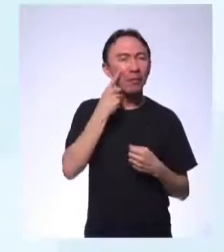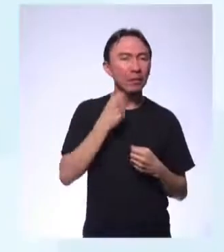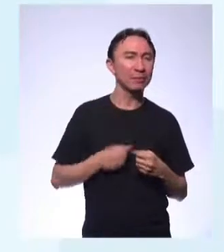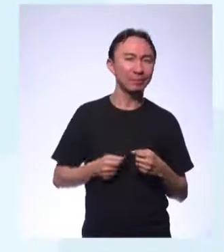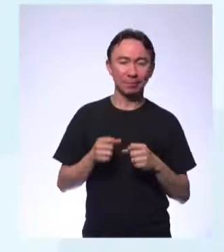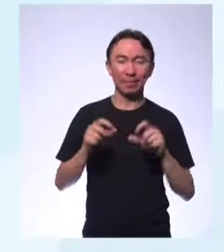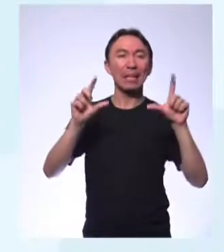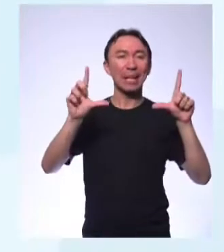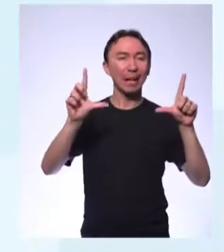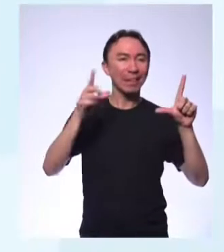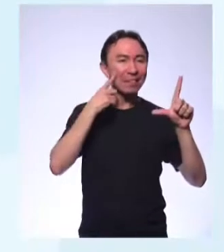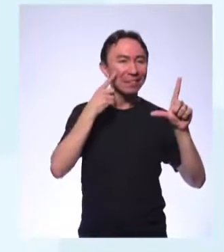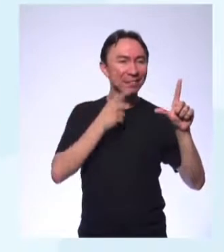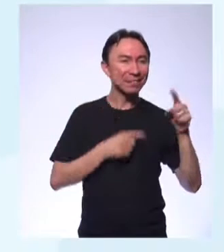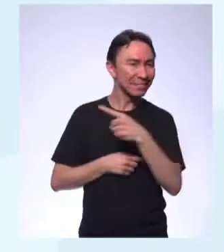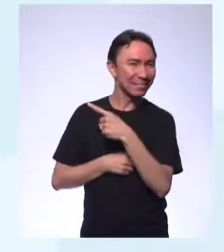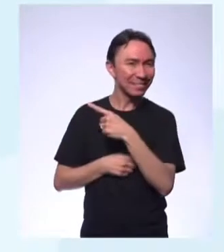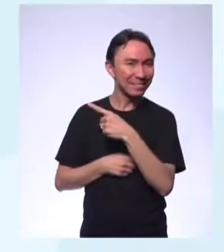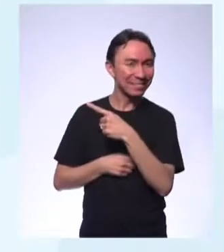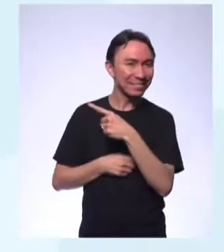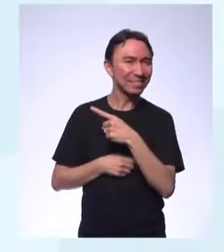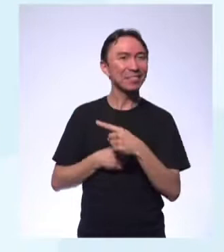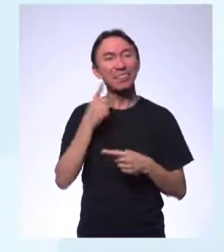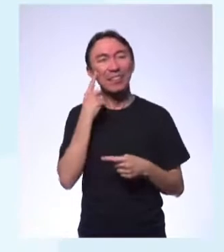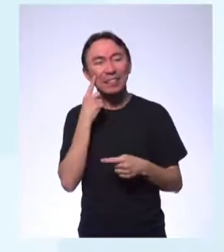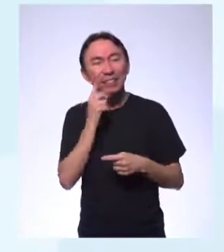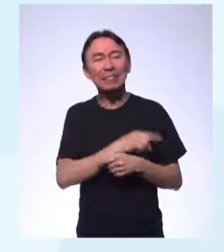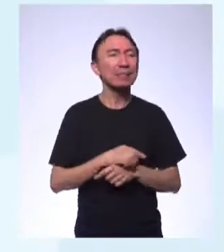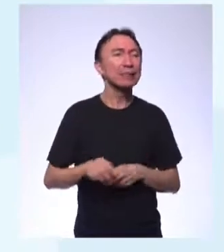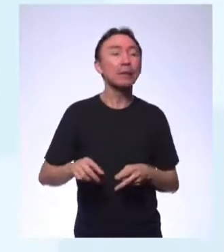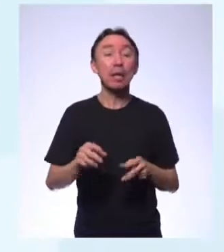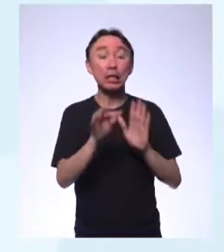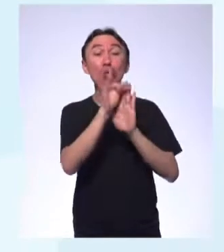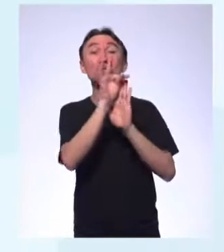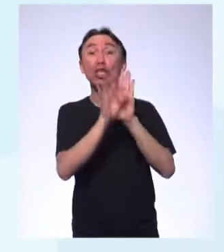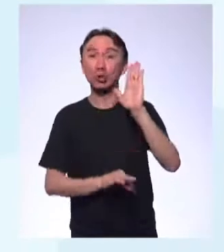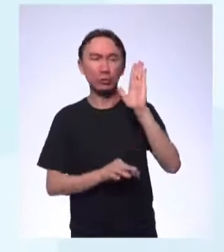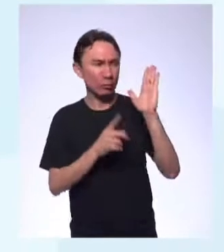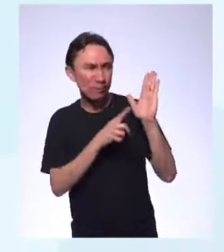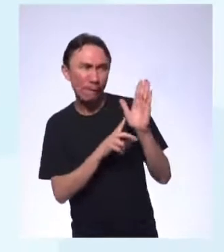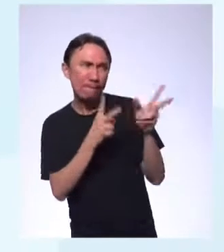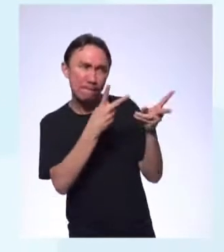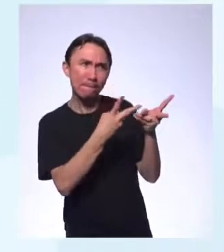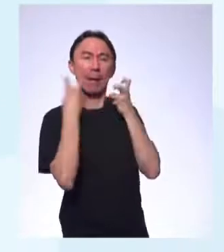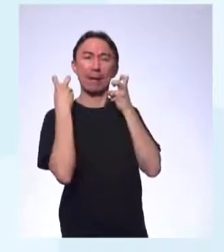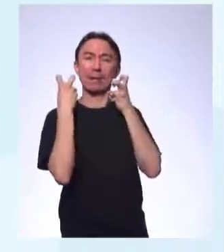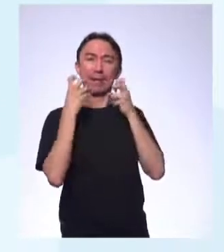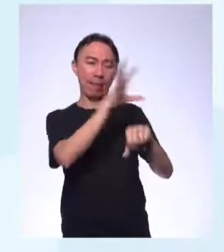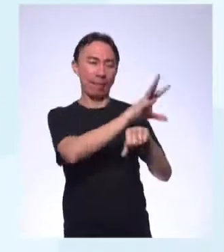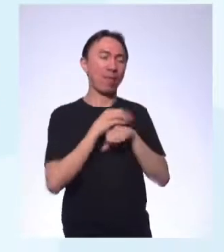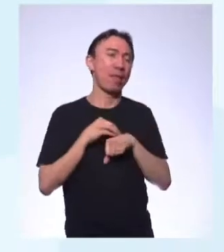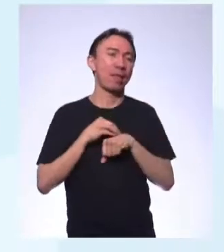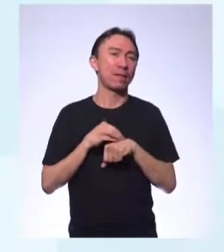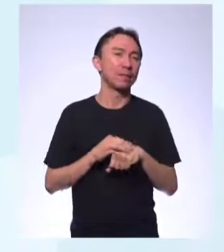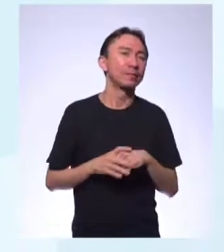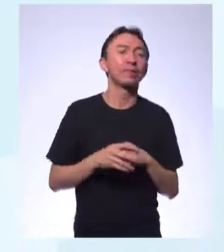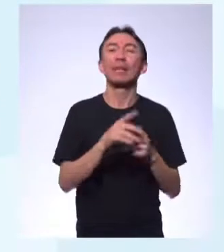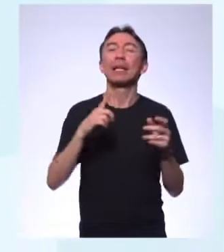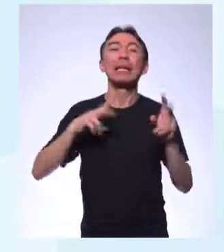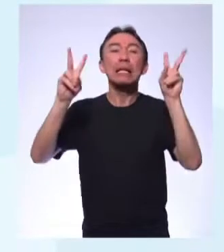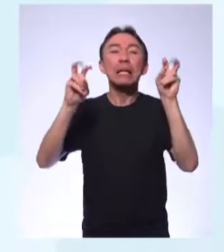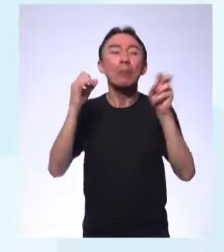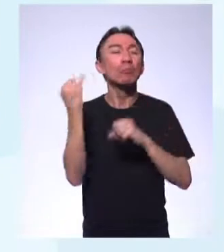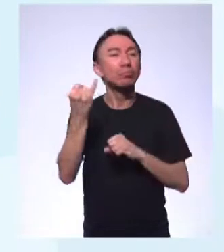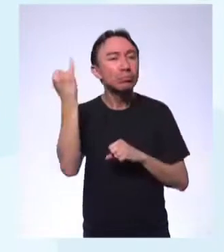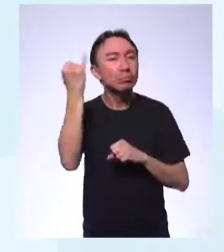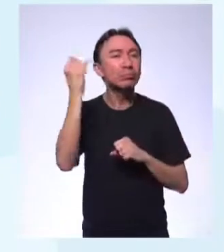copiar e colar, né? Aquele observar, tirar a informação do texto, né? Observar e retirar. Então, os temas relevantes, está lá, ó,